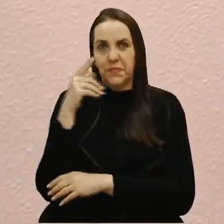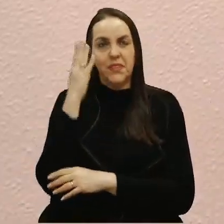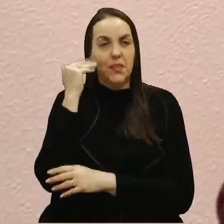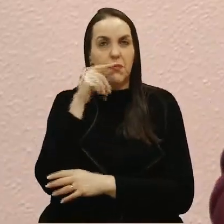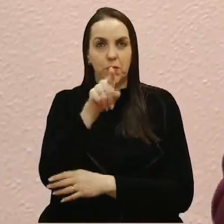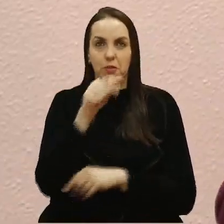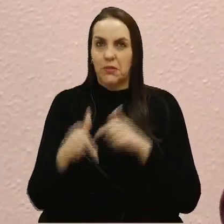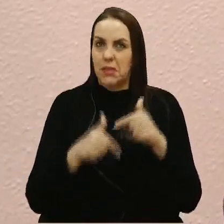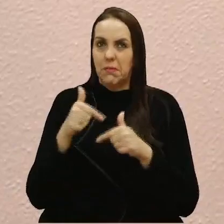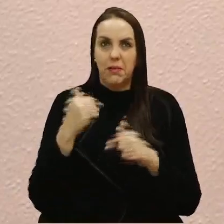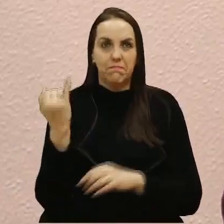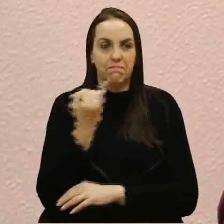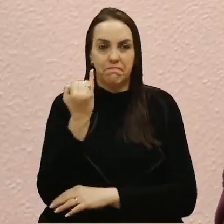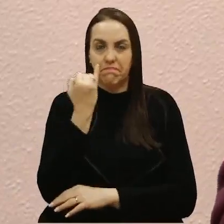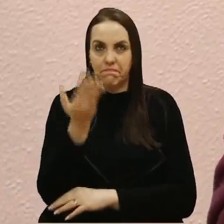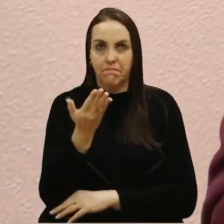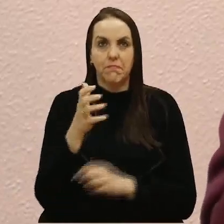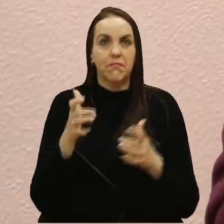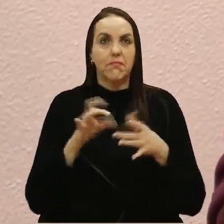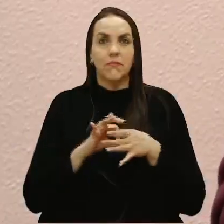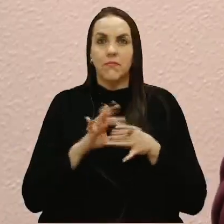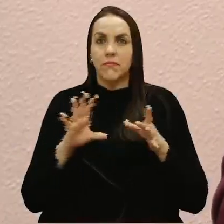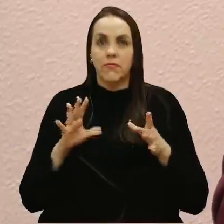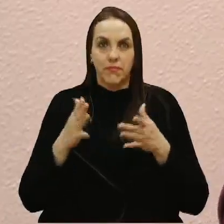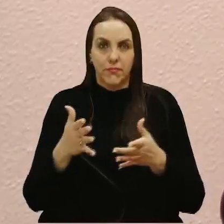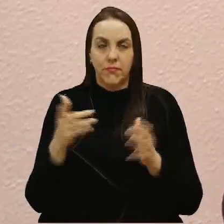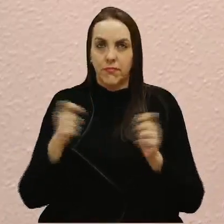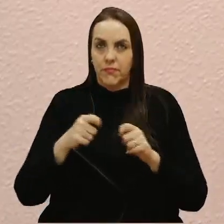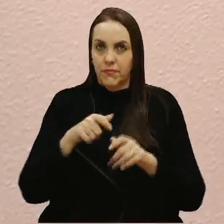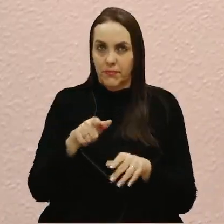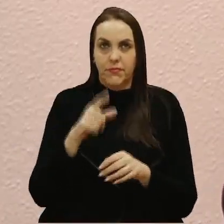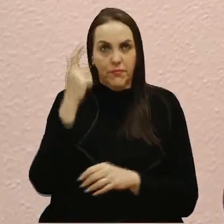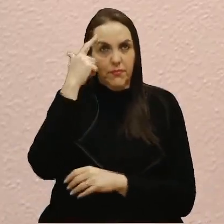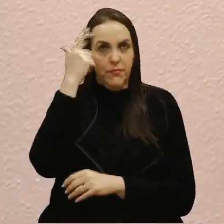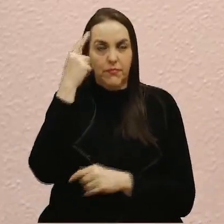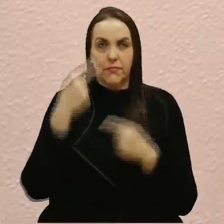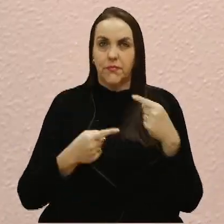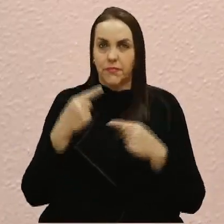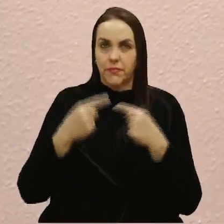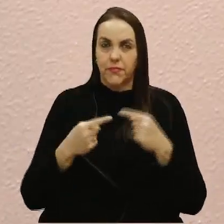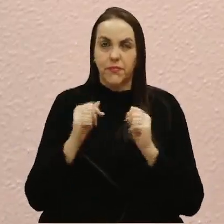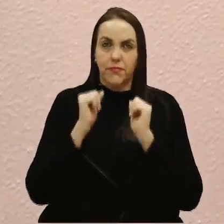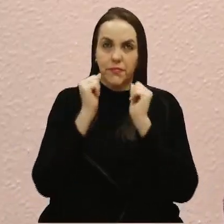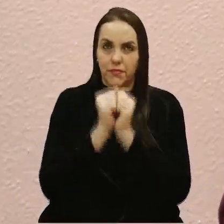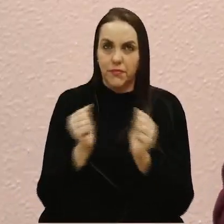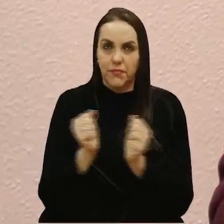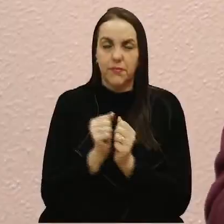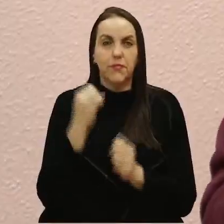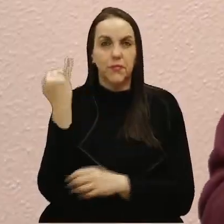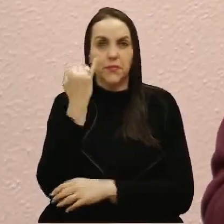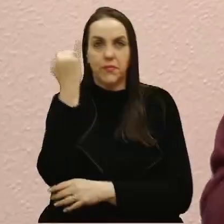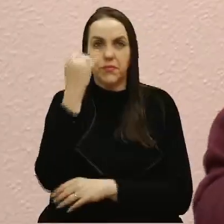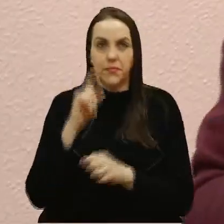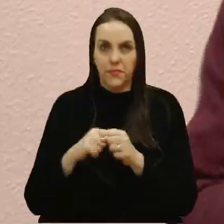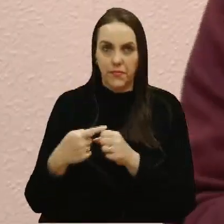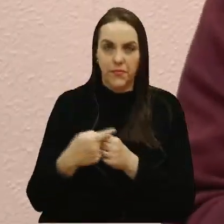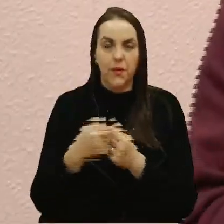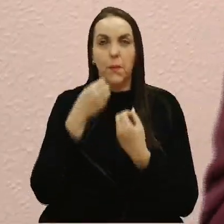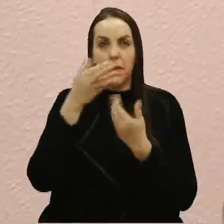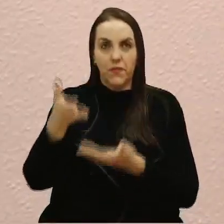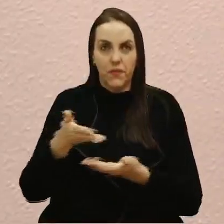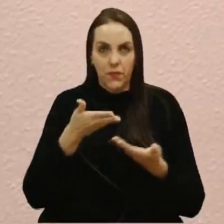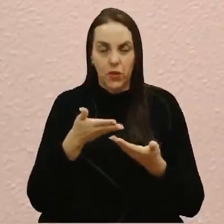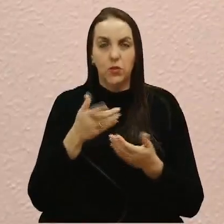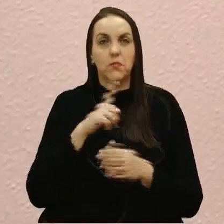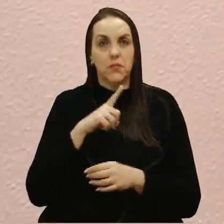importante trabalho e nós queremos nos colocar à disposição para que a gente possa pensar, discutir e estar juntos para aquilo que importa para a nossa cidade. Então, seja bem-vindo, que